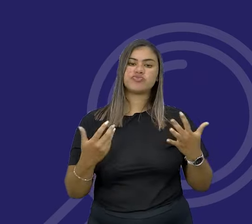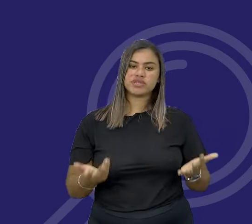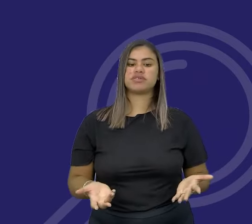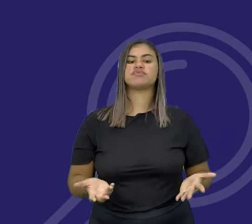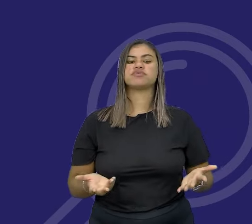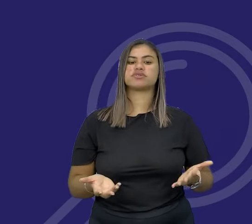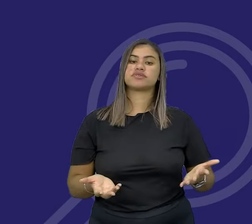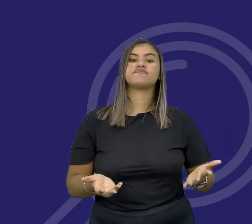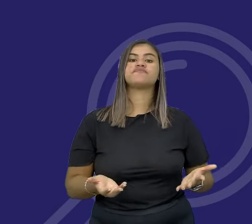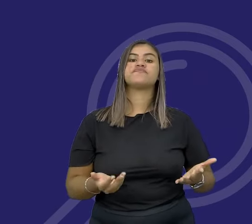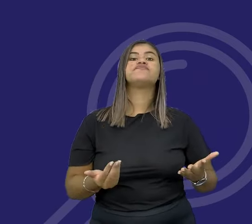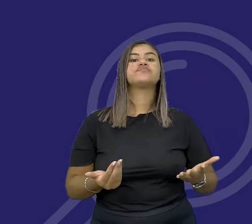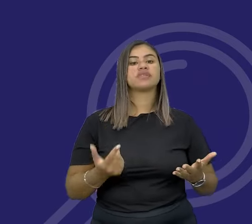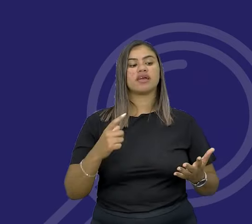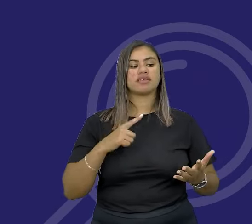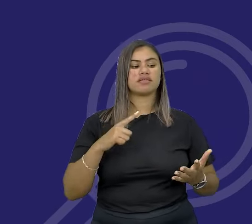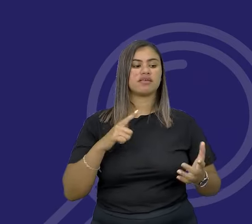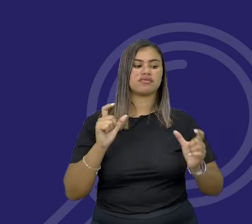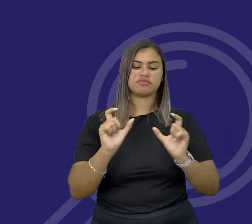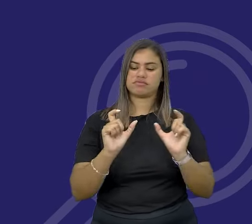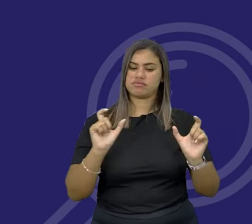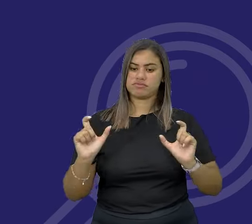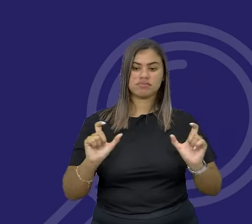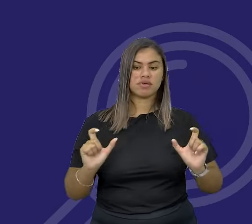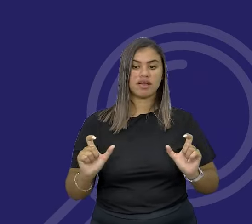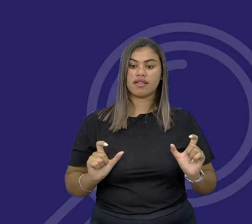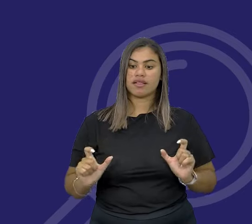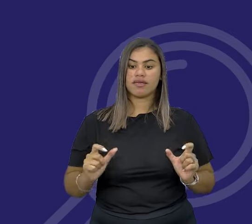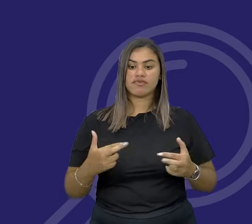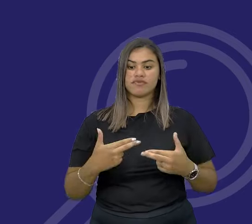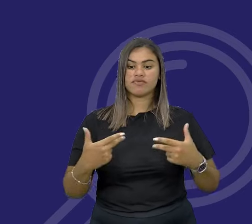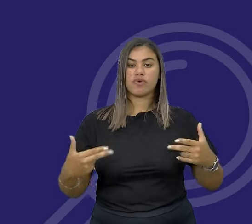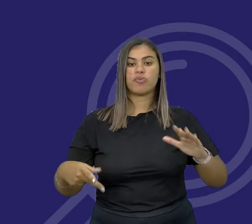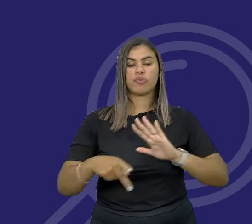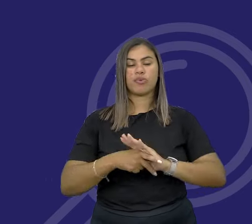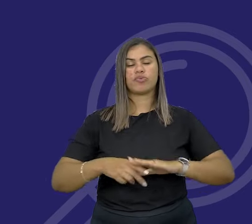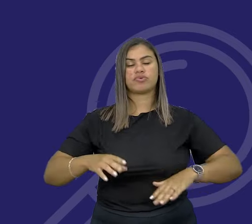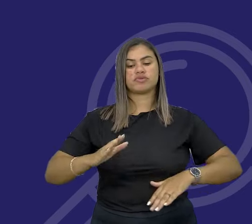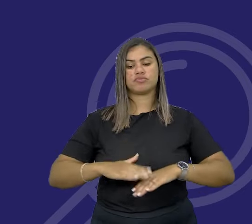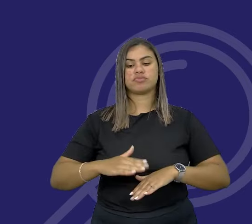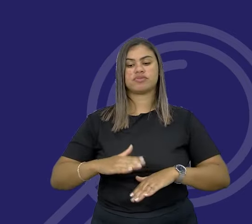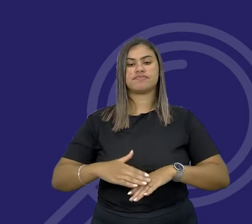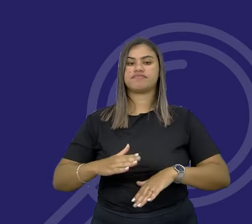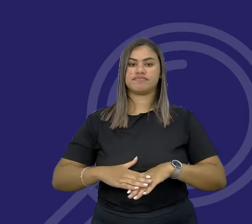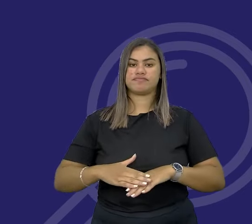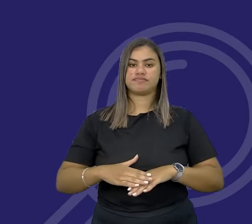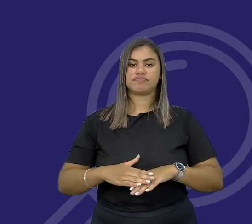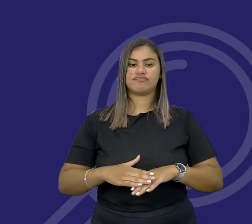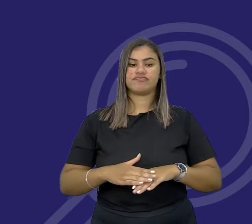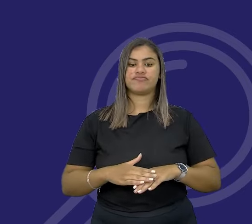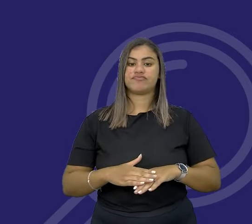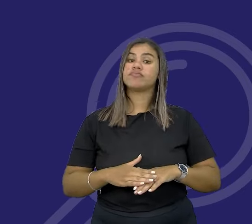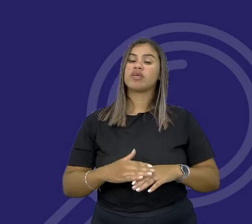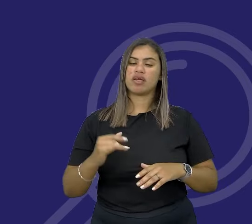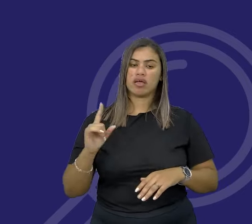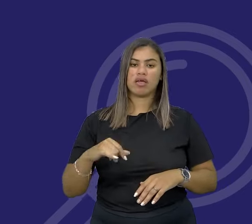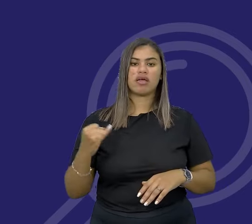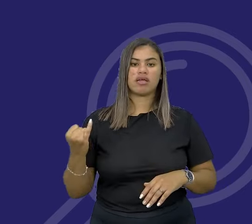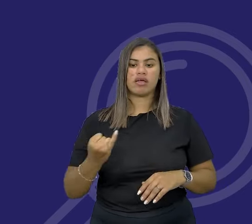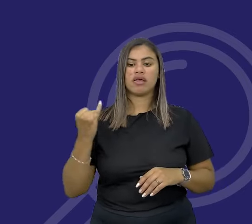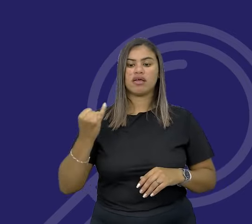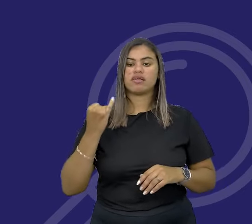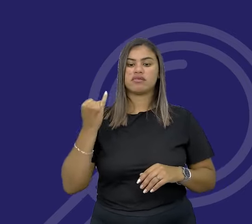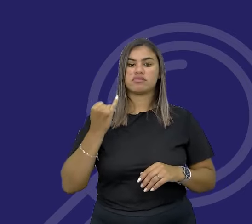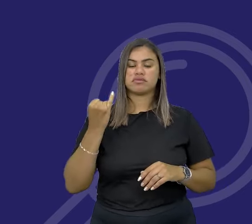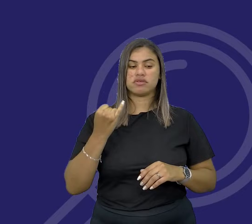palavras do glossário próprio da matemática, né, palavras próprias da nossa disciplina, é importante que sejam retomadas